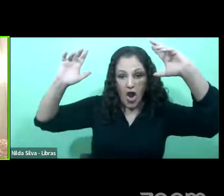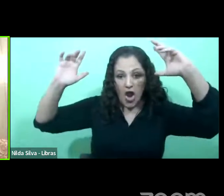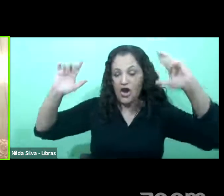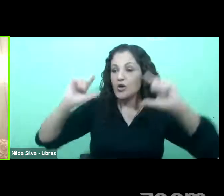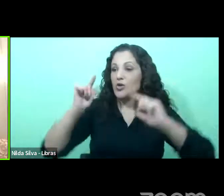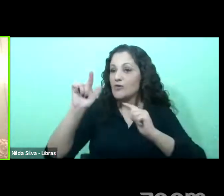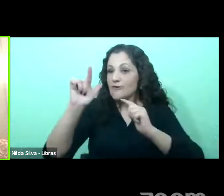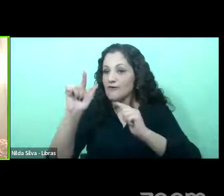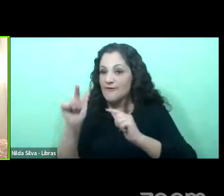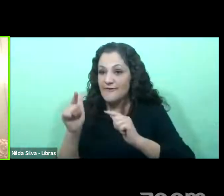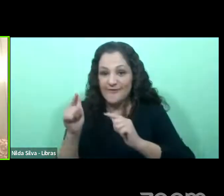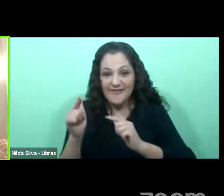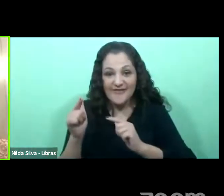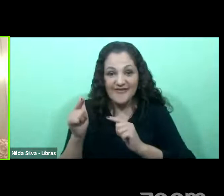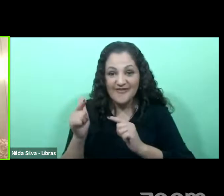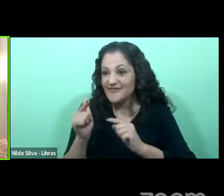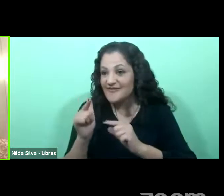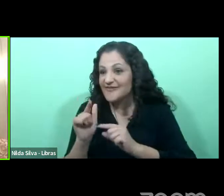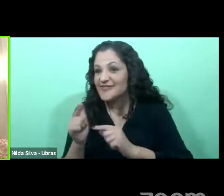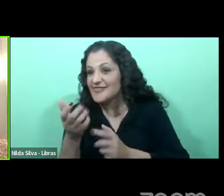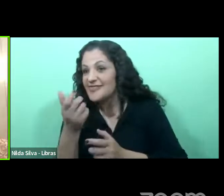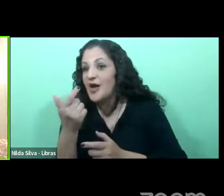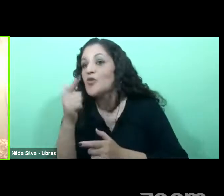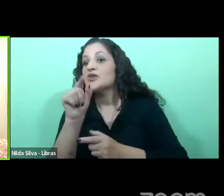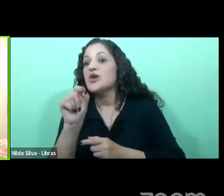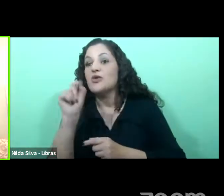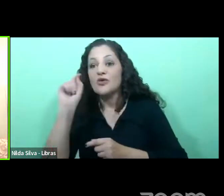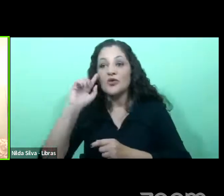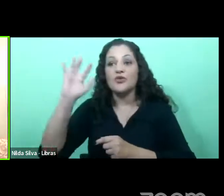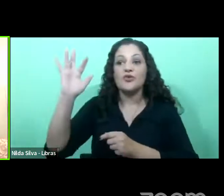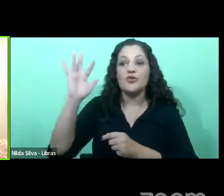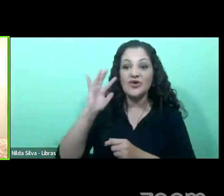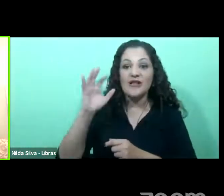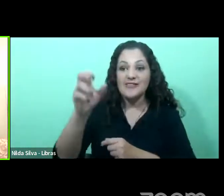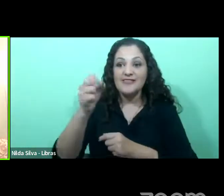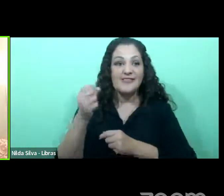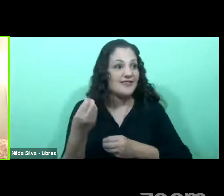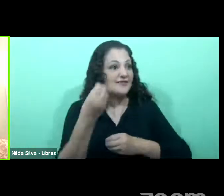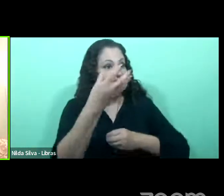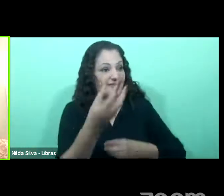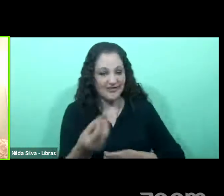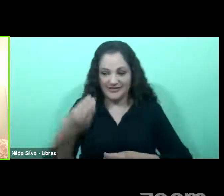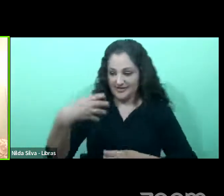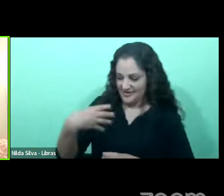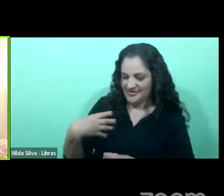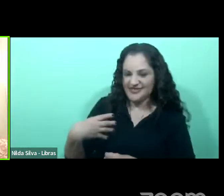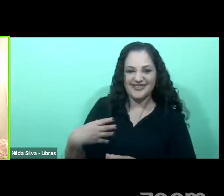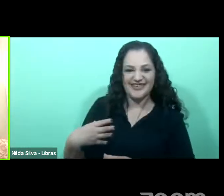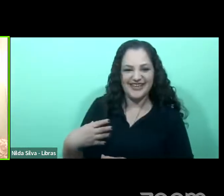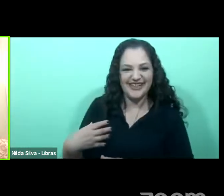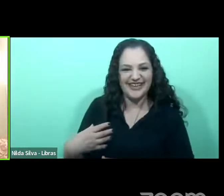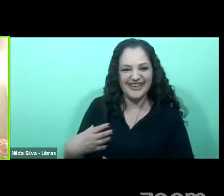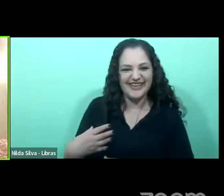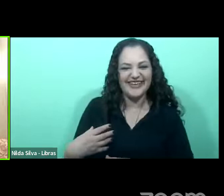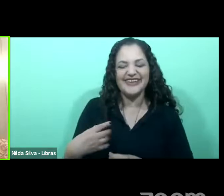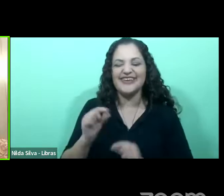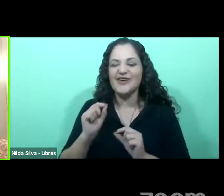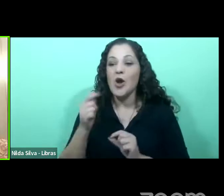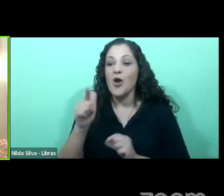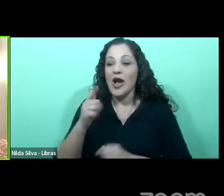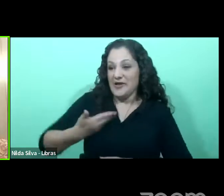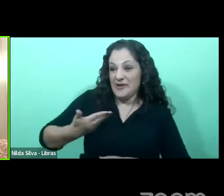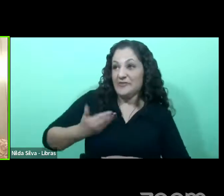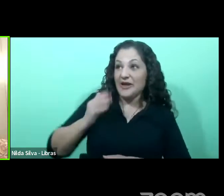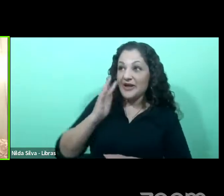que ele pegou e deu para mim, deu para a gente. E outras vieram e entregaram os rabos imaginários.